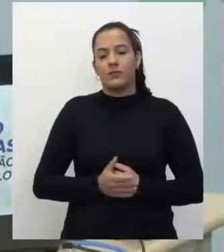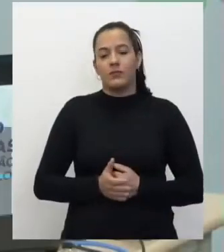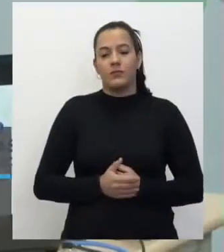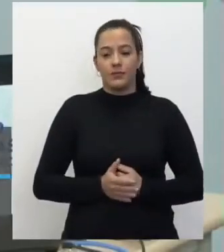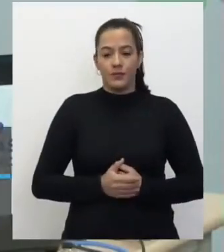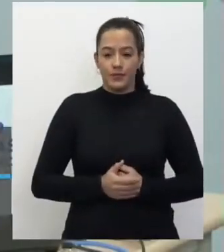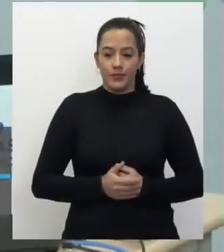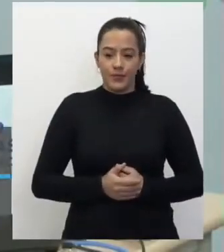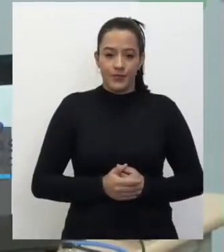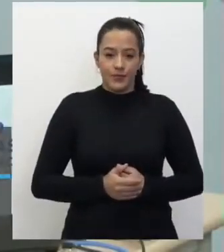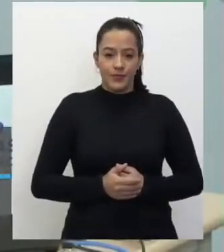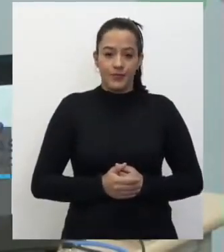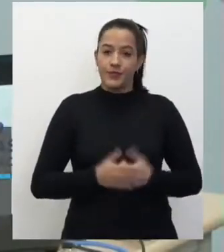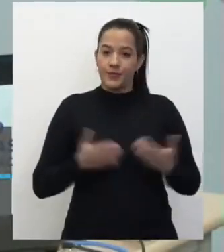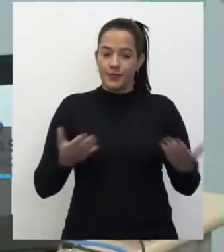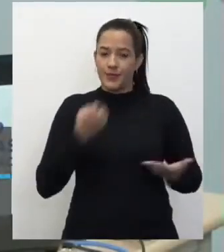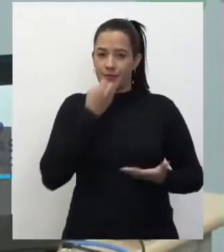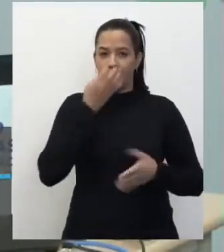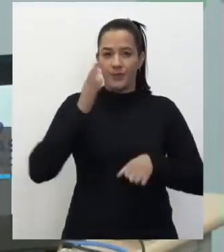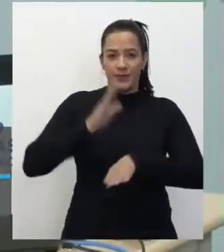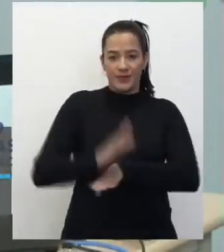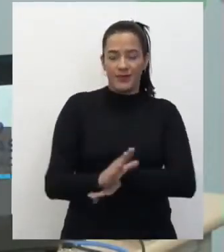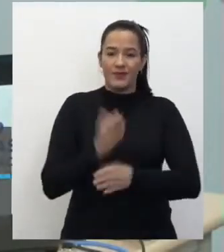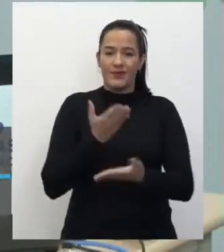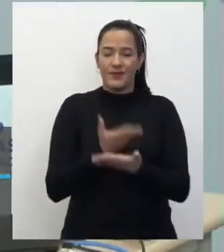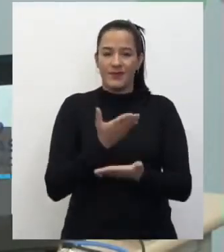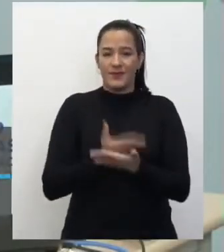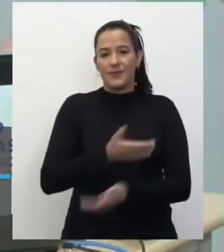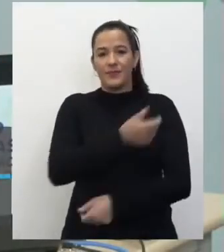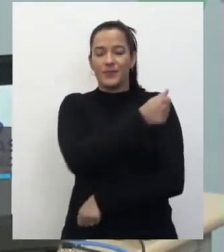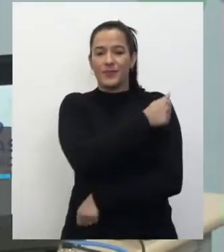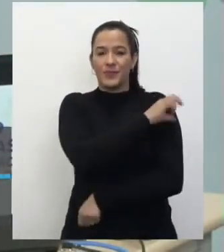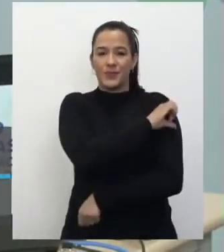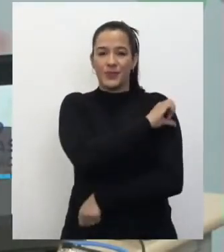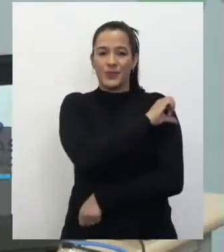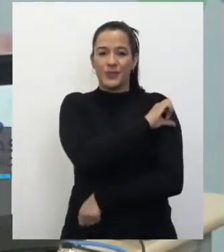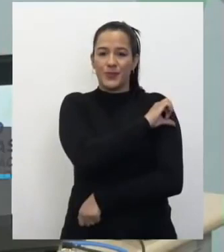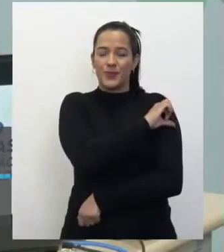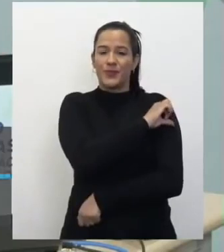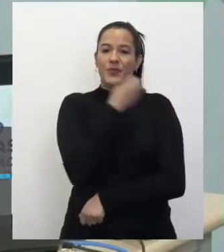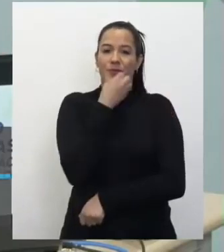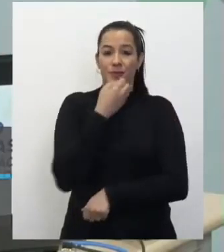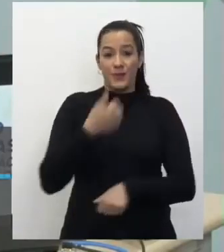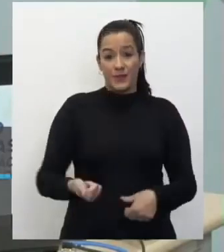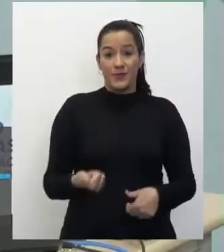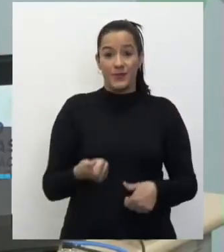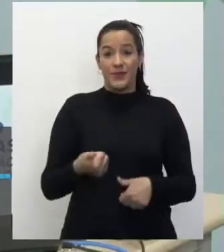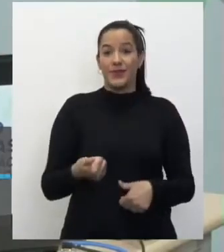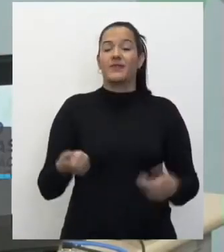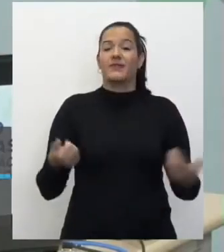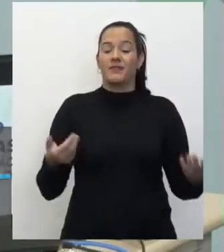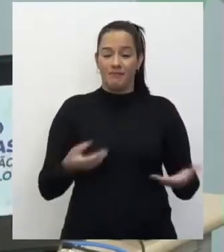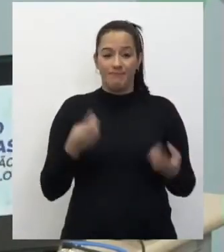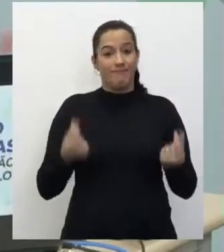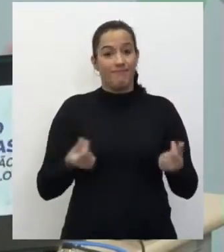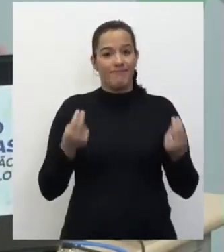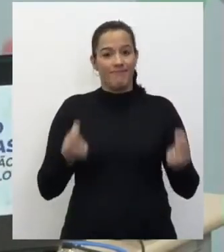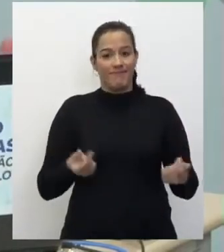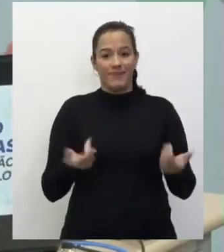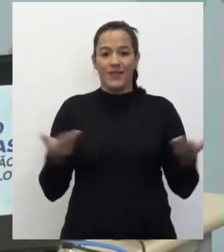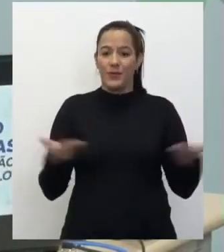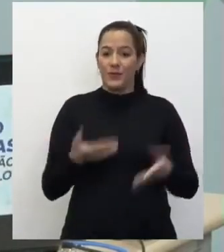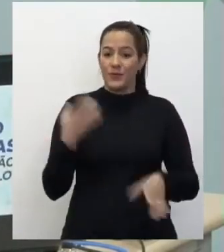Boa tarde, alunos do 9º ano. Tudo bem com vocês? Quanto tempo, né? Voltamos aqui. Hoje temos em